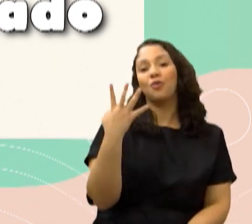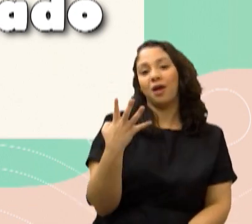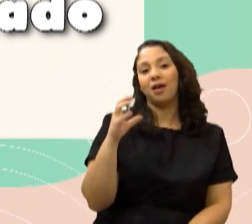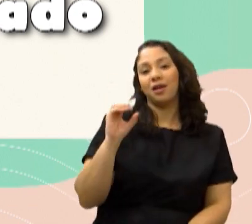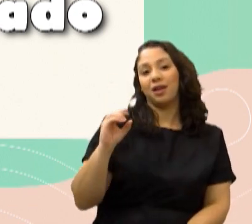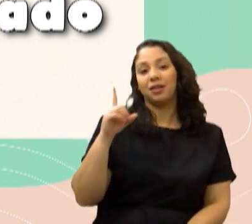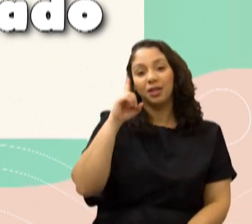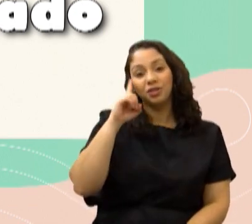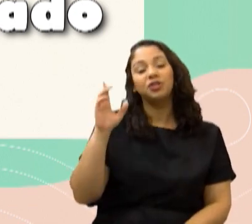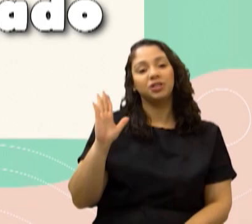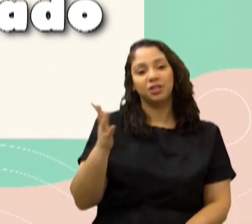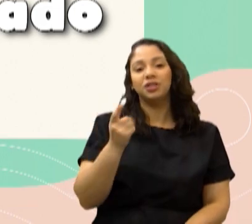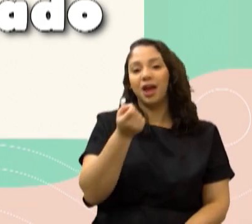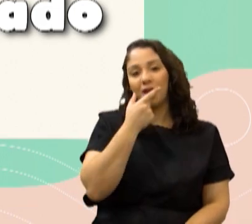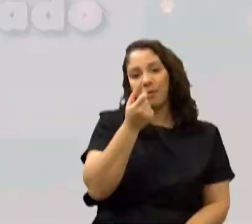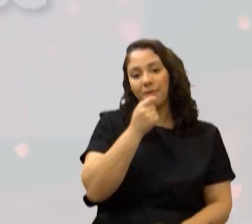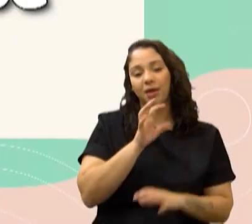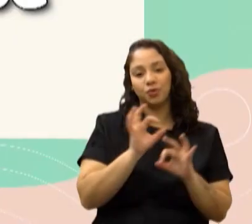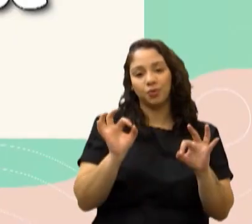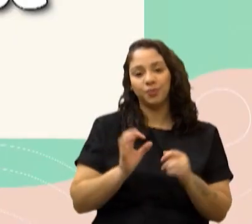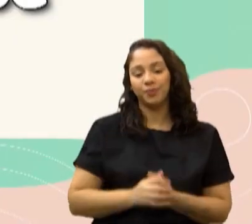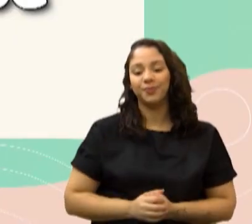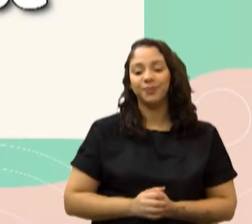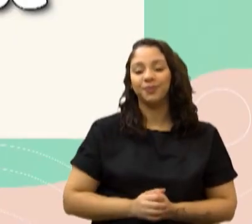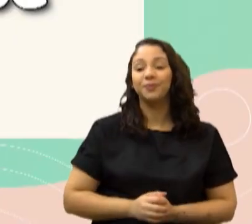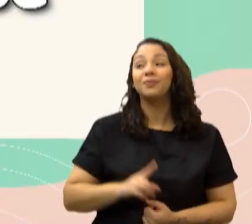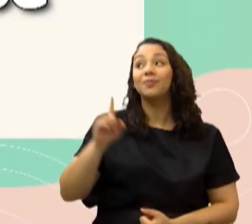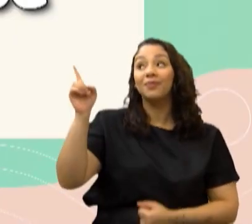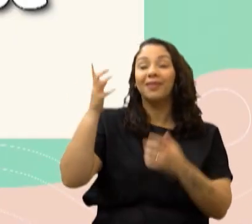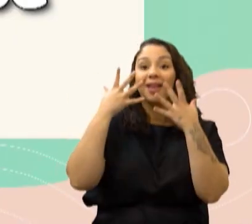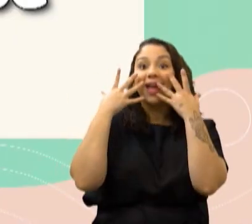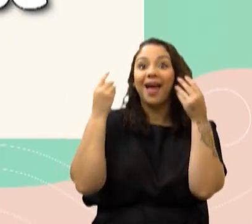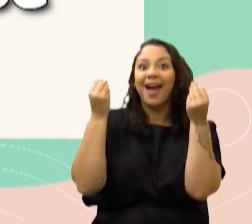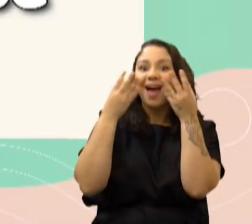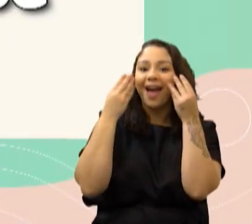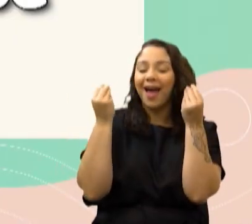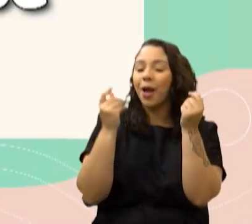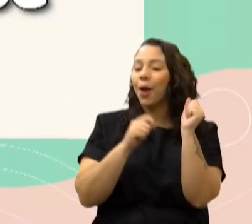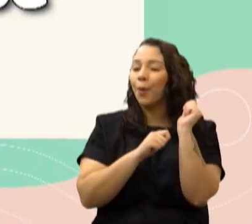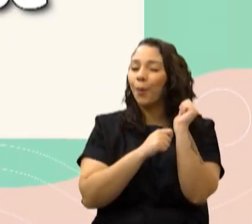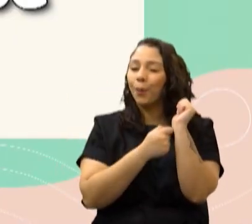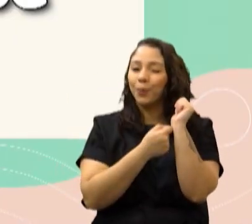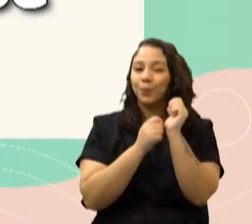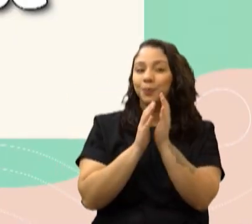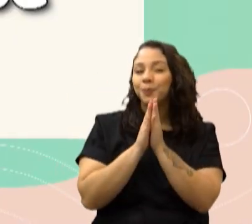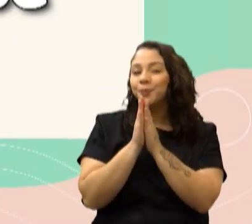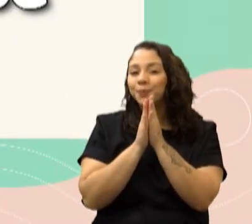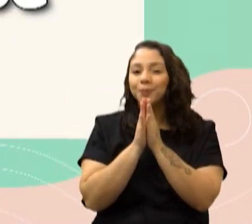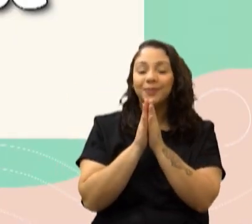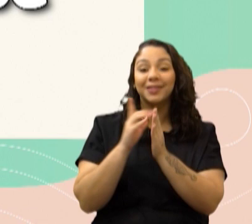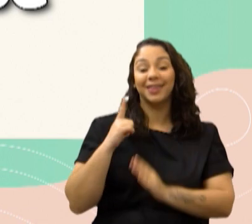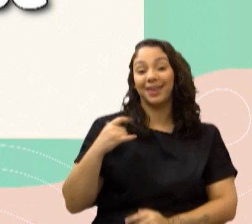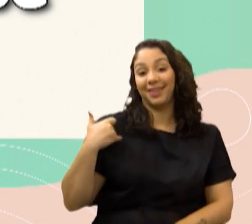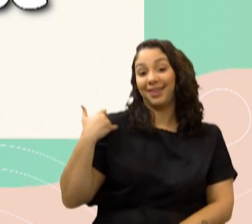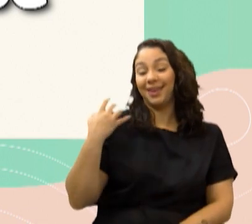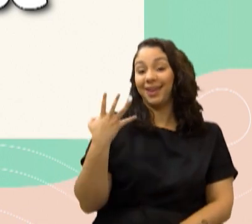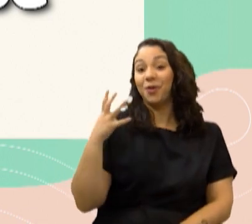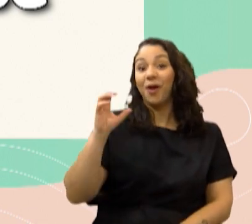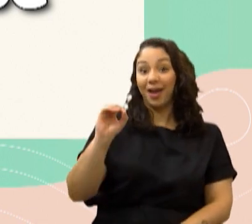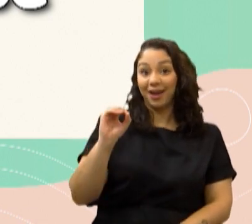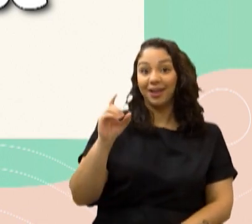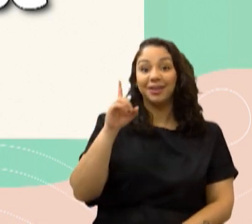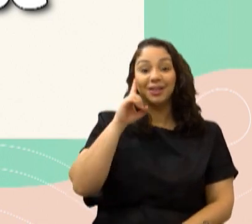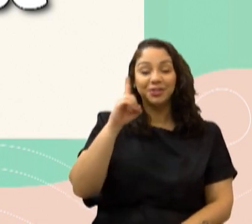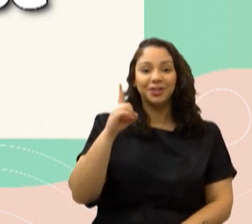40 dias e está vermifugado. Gigi é uma gatinha com cara de misteriosa. Ela tem 40